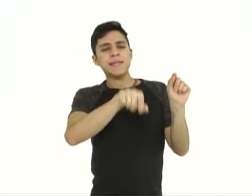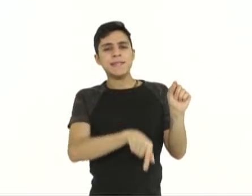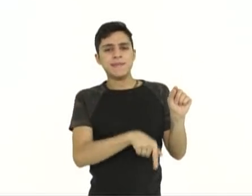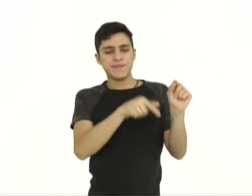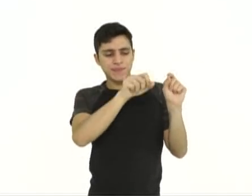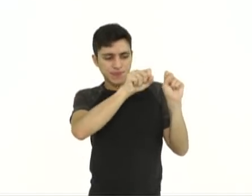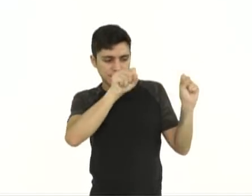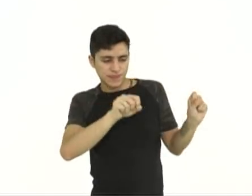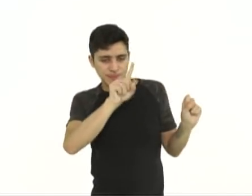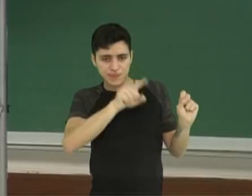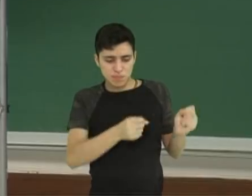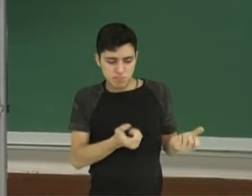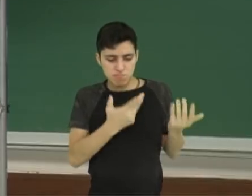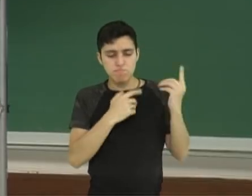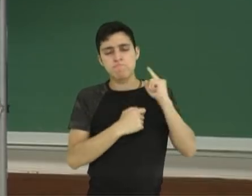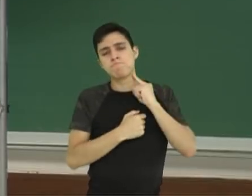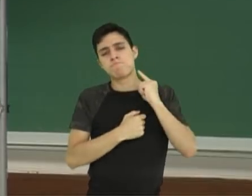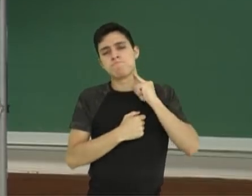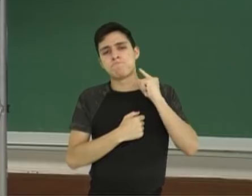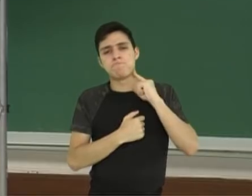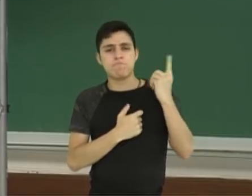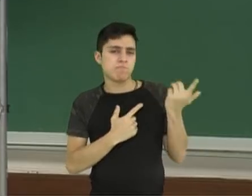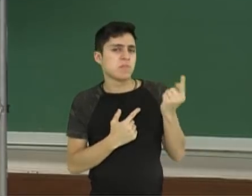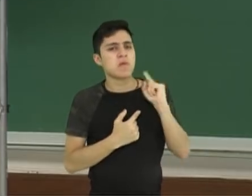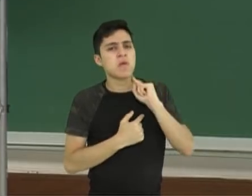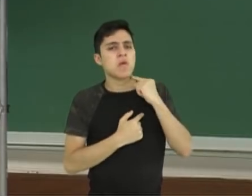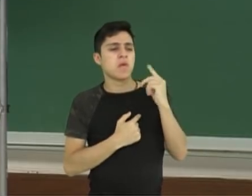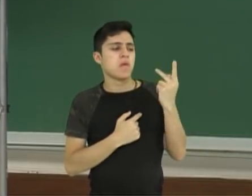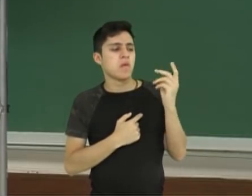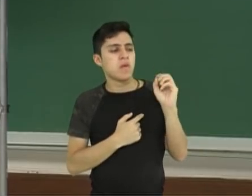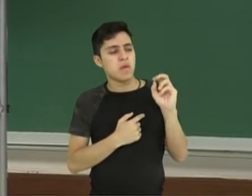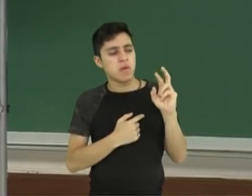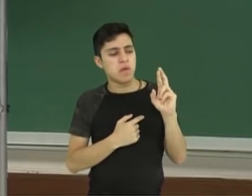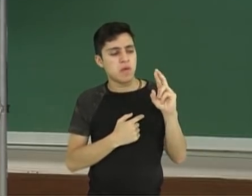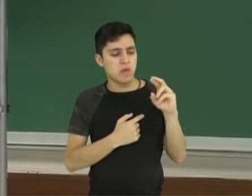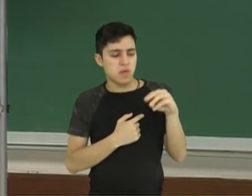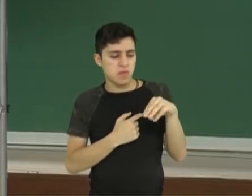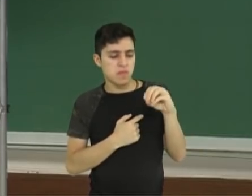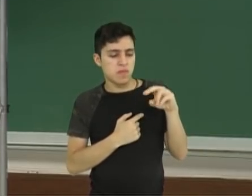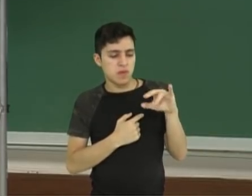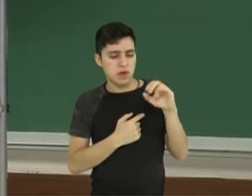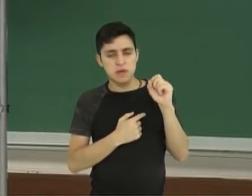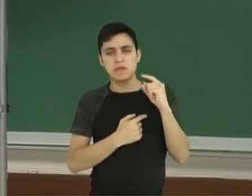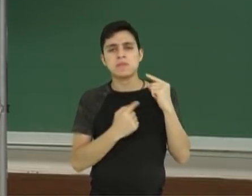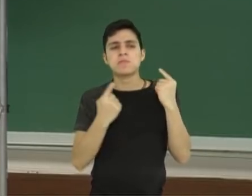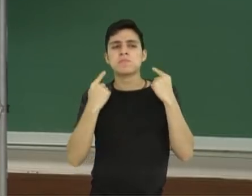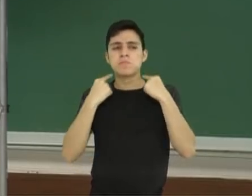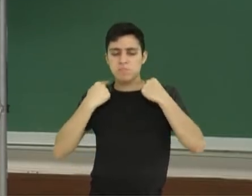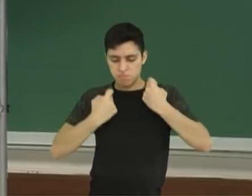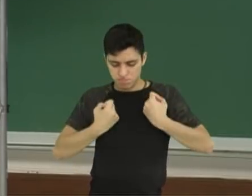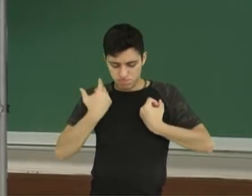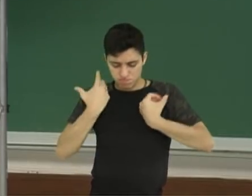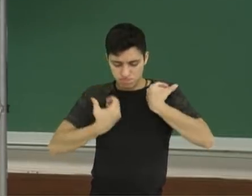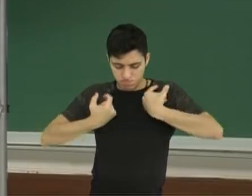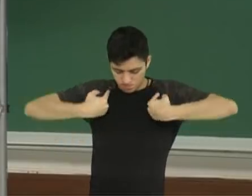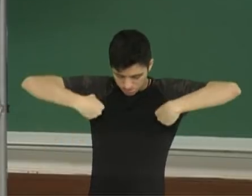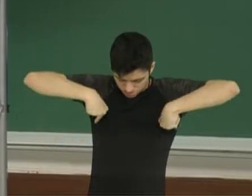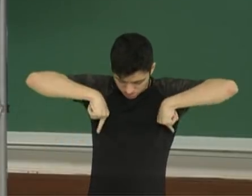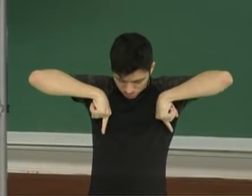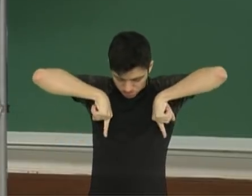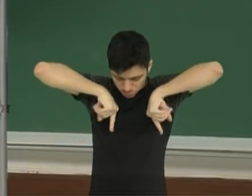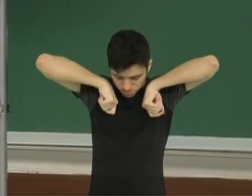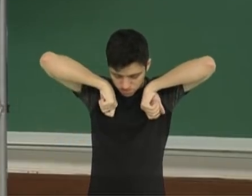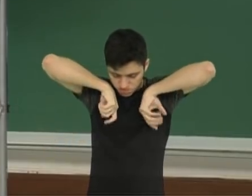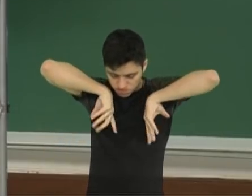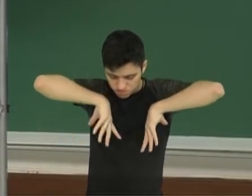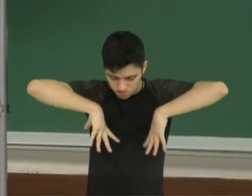a produção de hormônios. Hormônios são substâncias produzidas por essas glândulas que vão atuar no nosso corpo, no